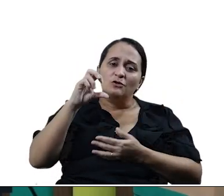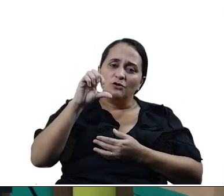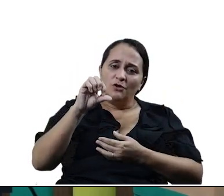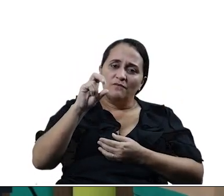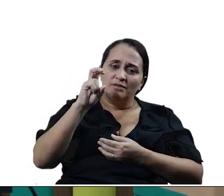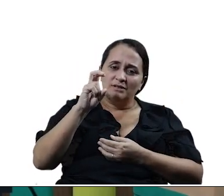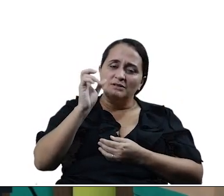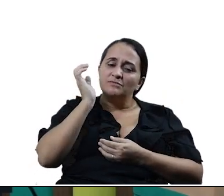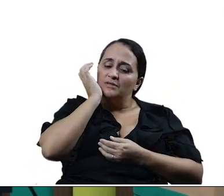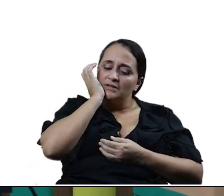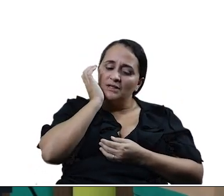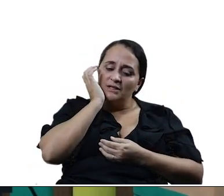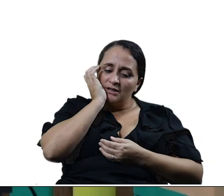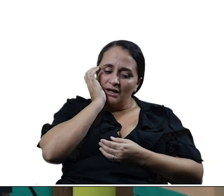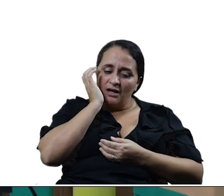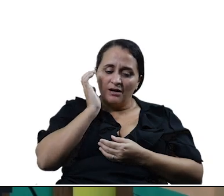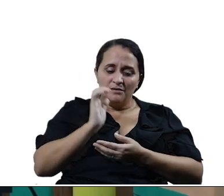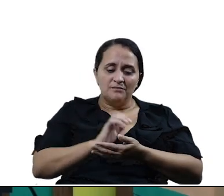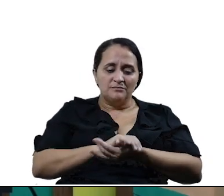aqui